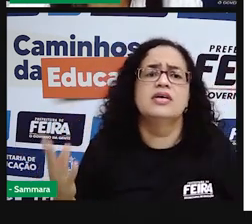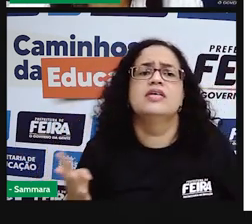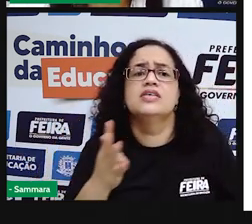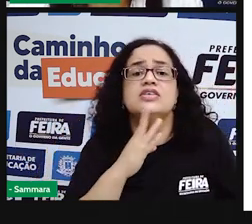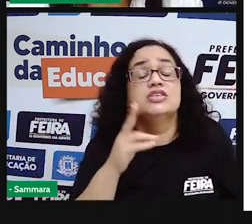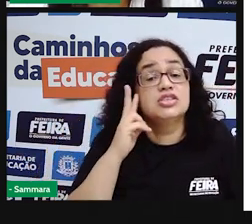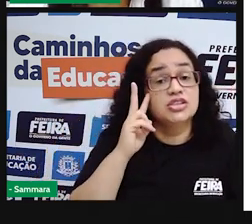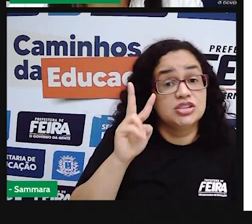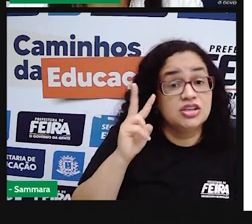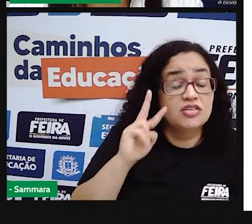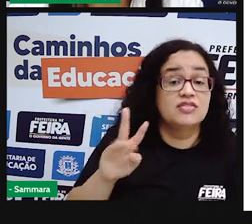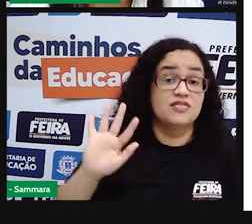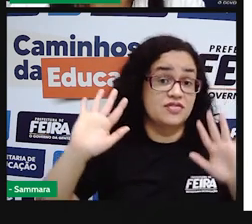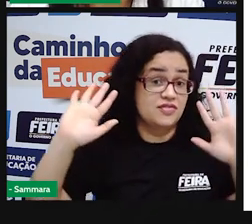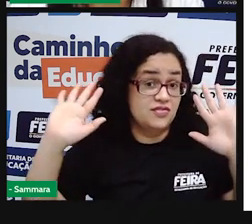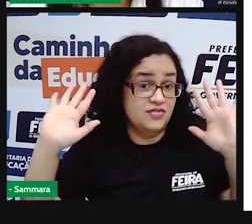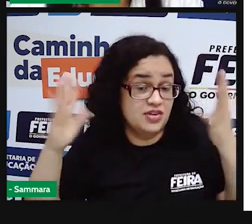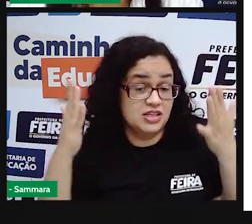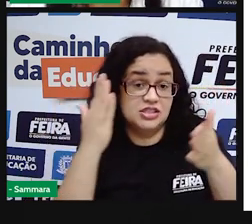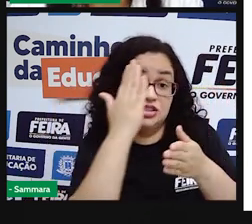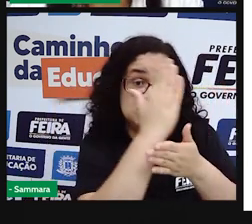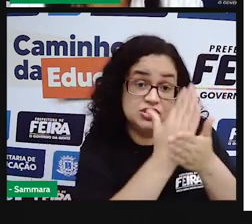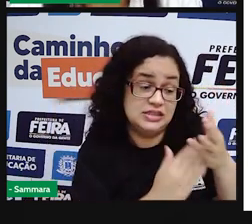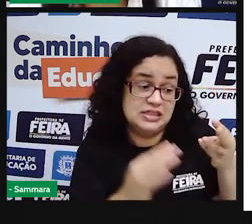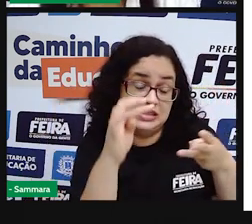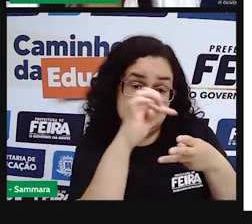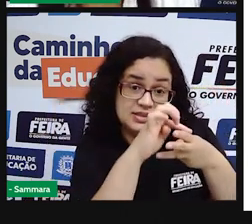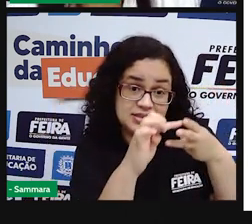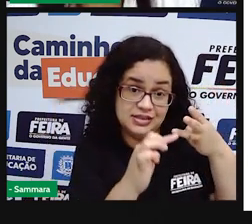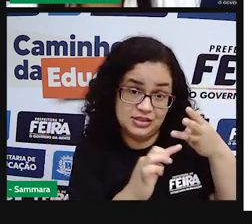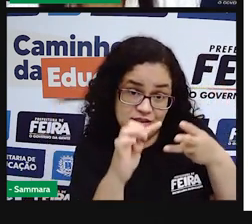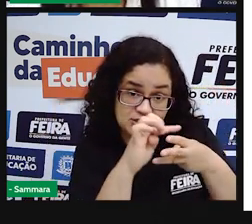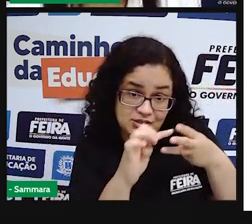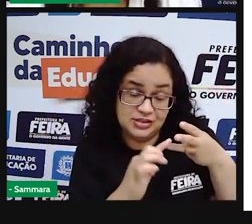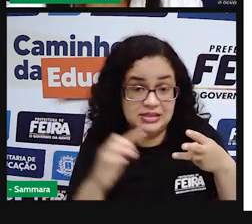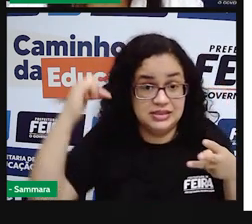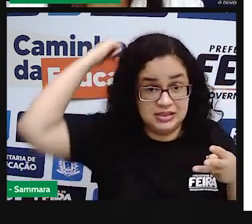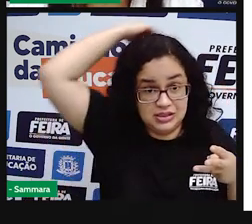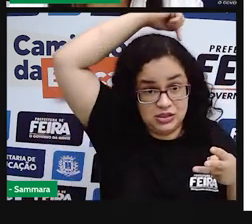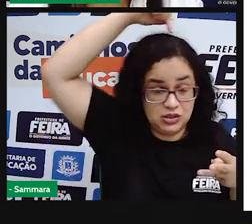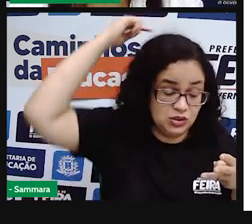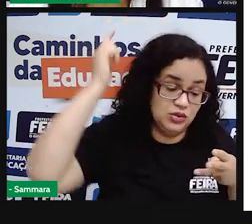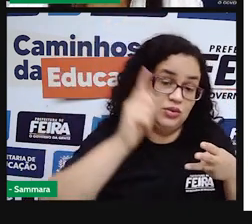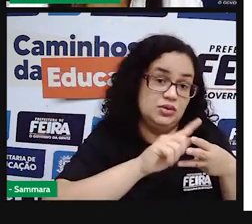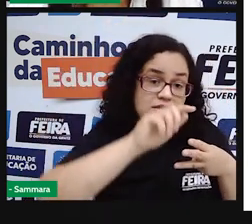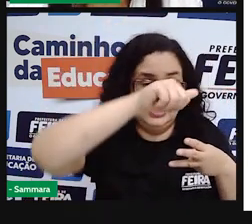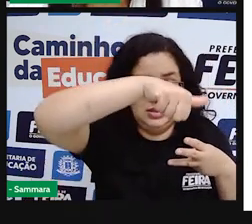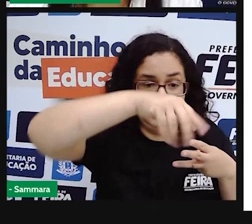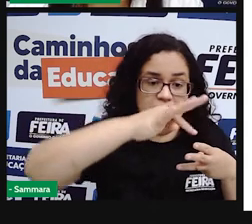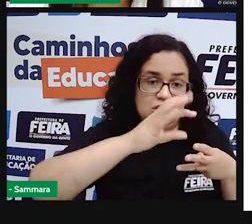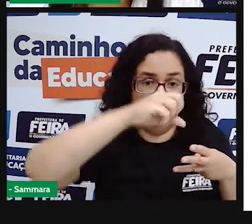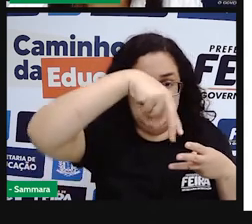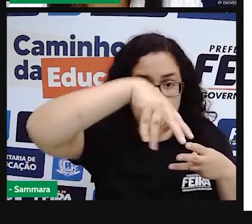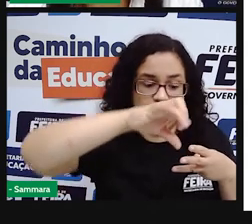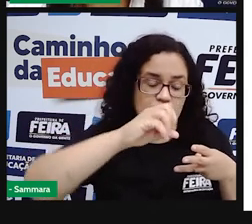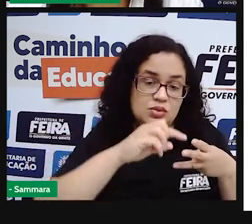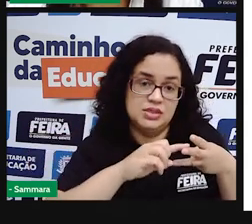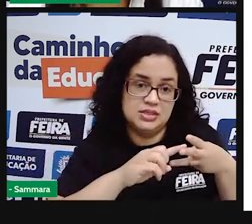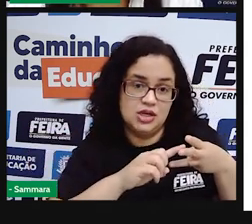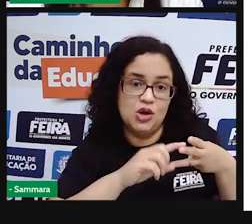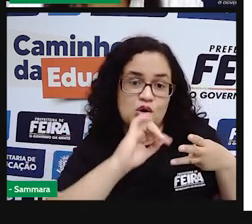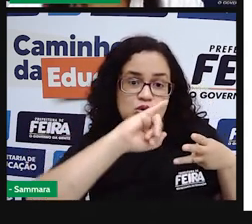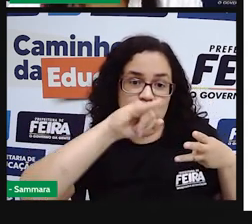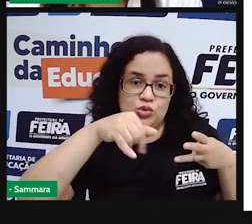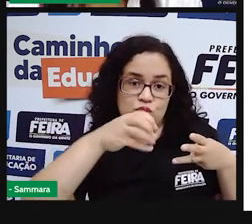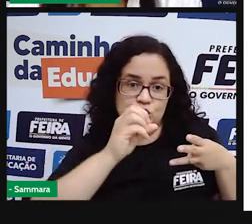as festas, né, são divididas em três, em homenagem a três santos: Santo Antônio, São João e São Pedro.